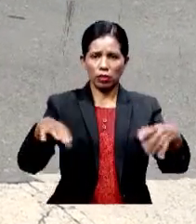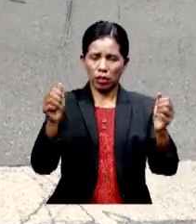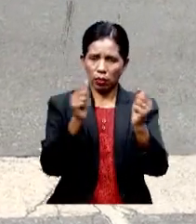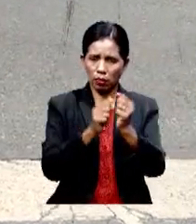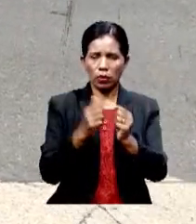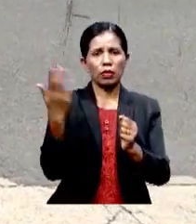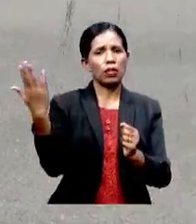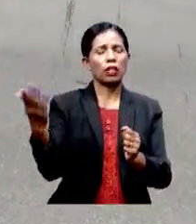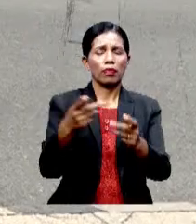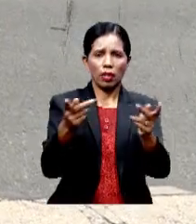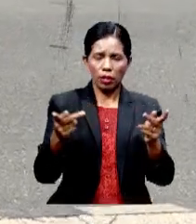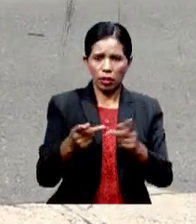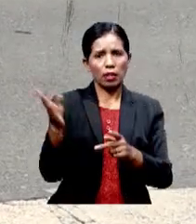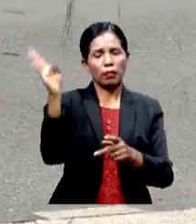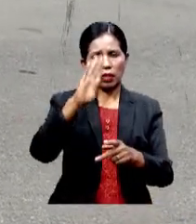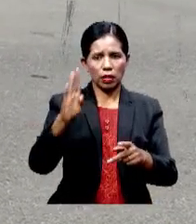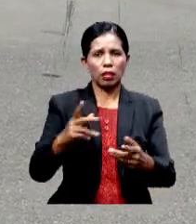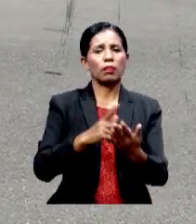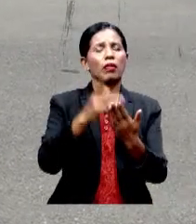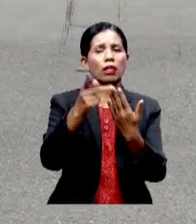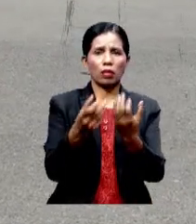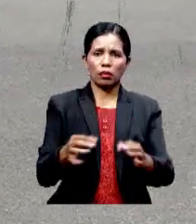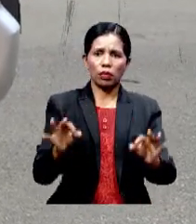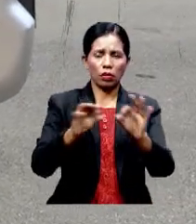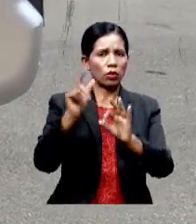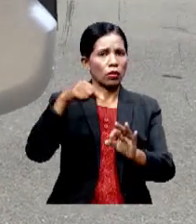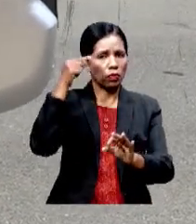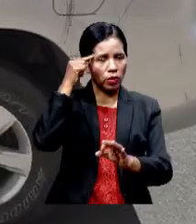Hirakne, também sai nesse programa prioridade do governo da Cira,